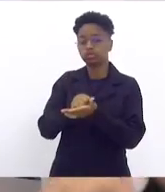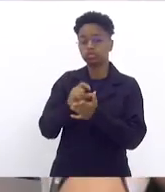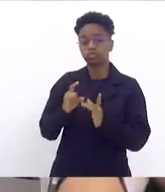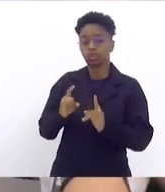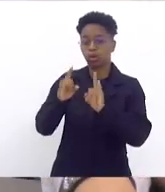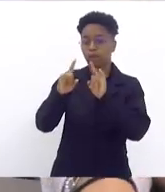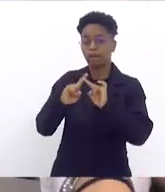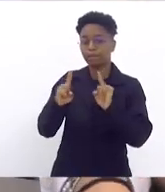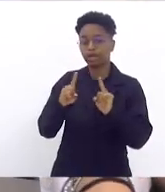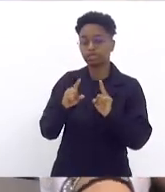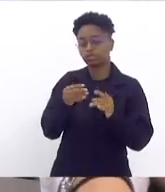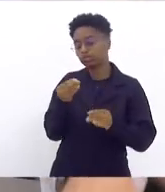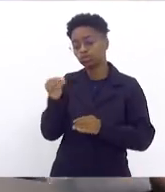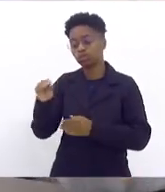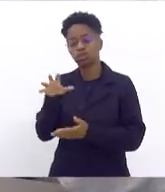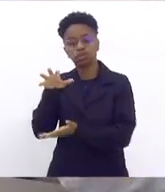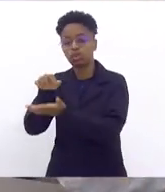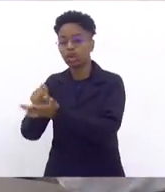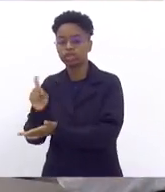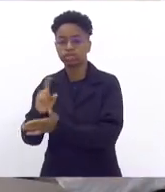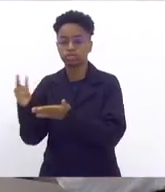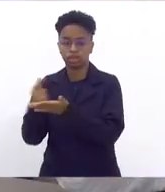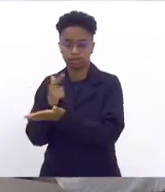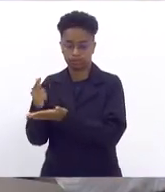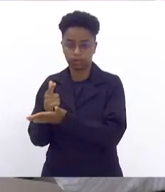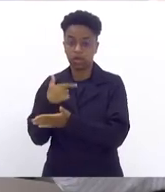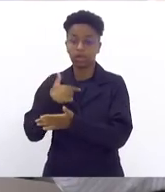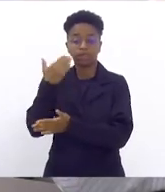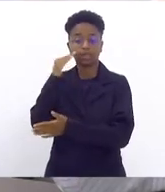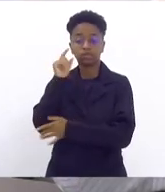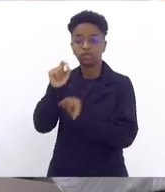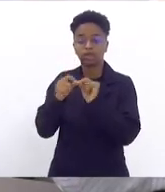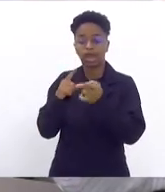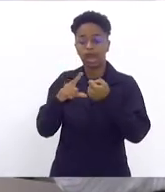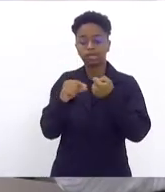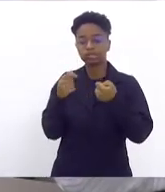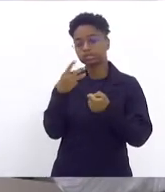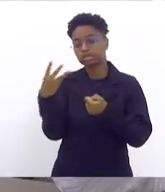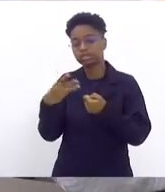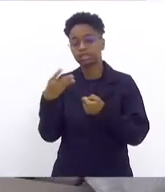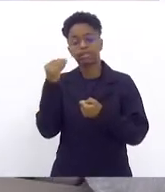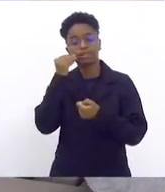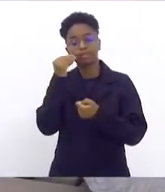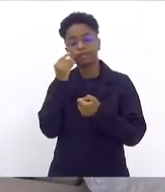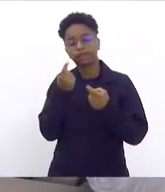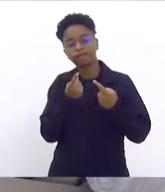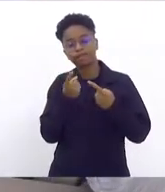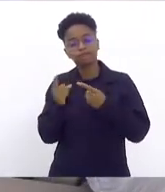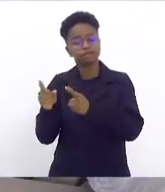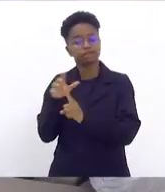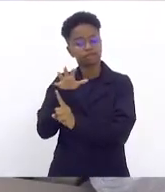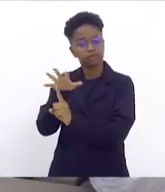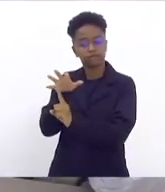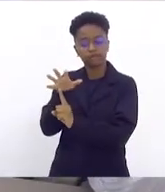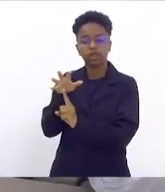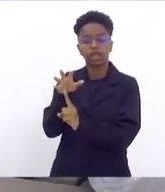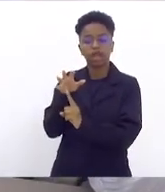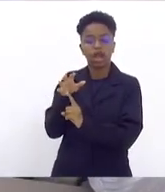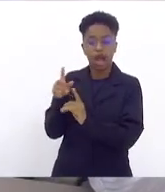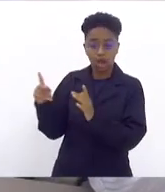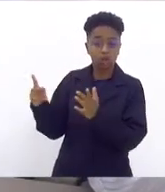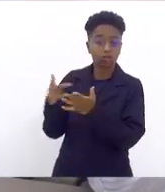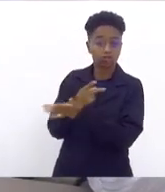Eu entendi aqui que a proposta dela no artigo 3º é tentar induzir para que esse tombamento feito na Assembleia